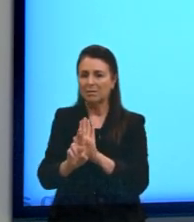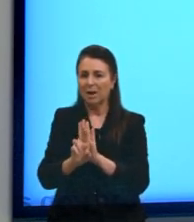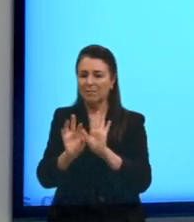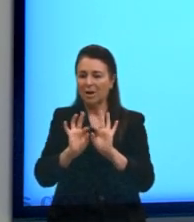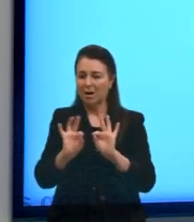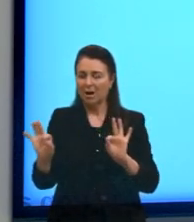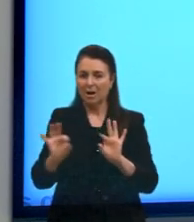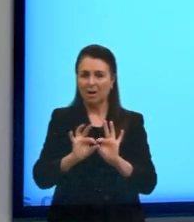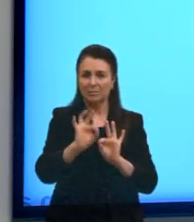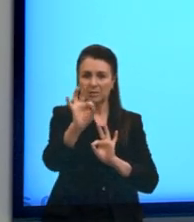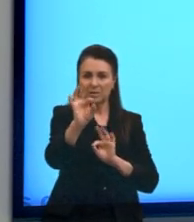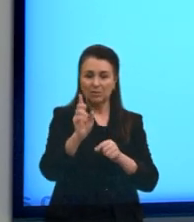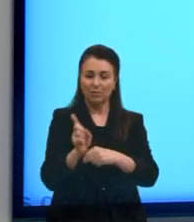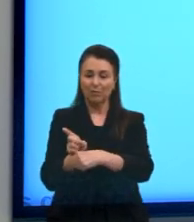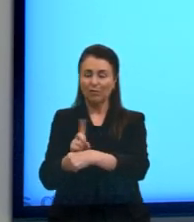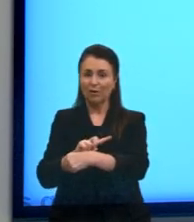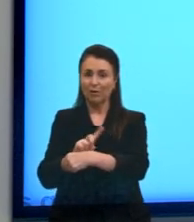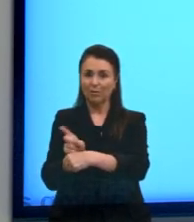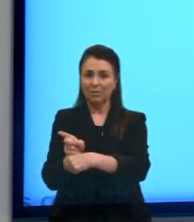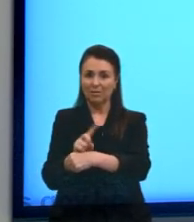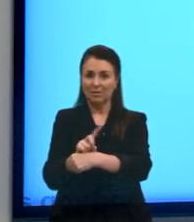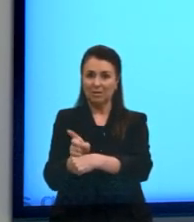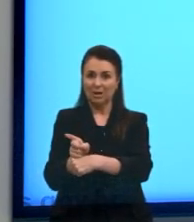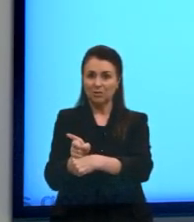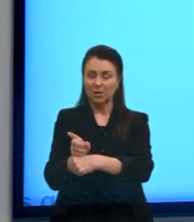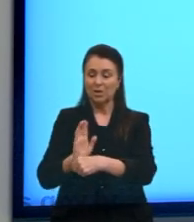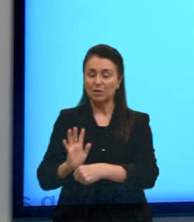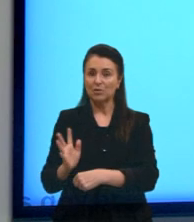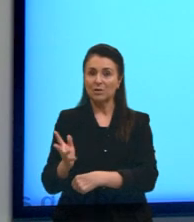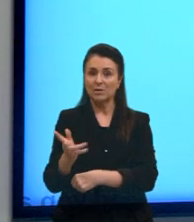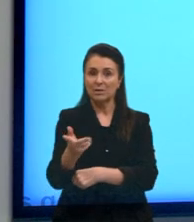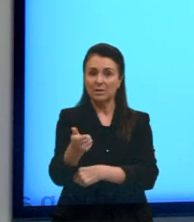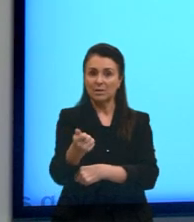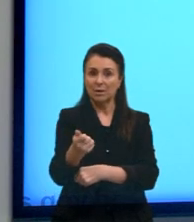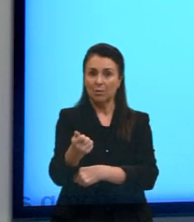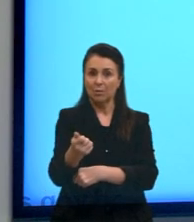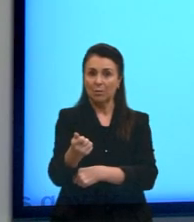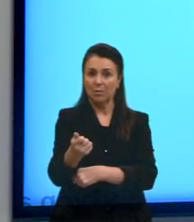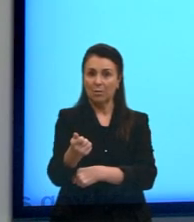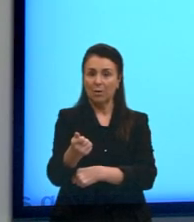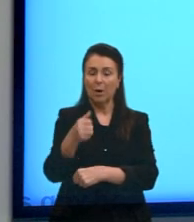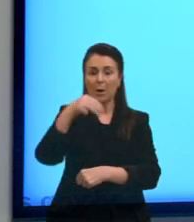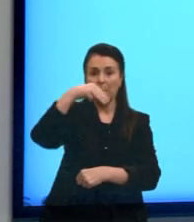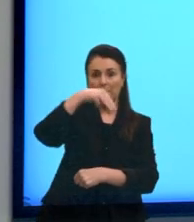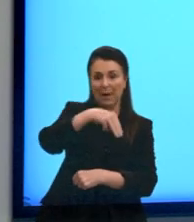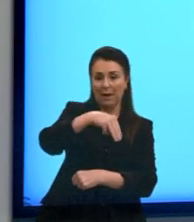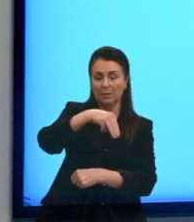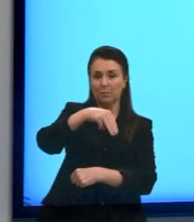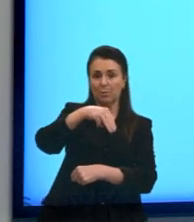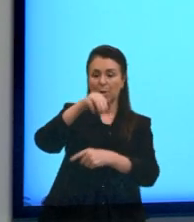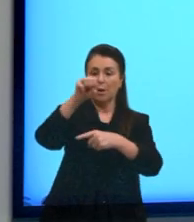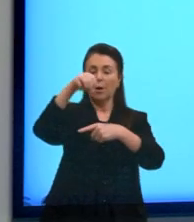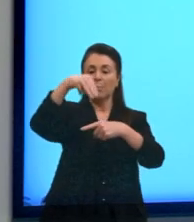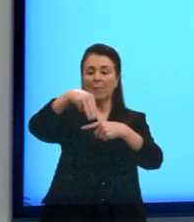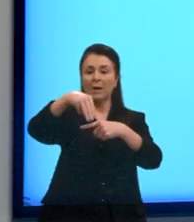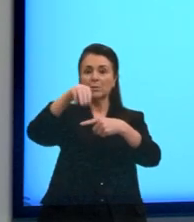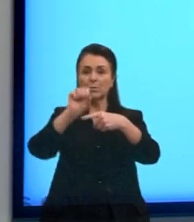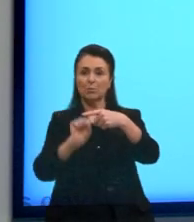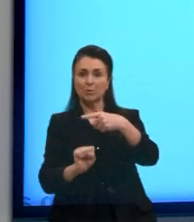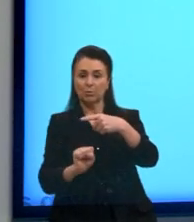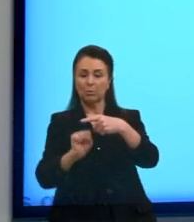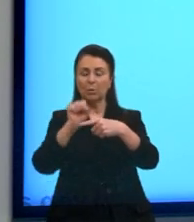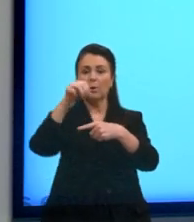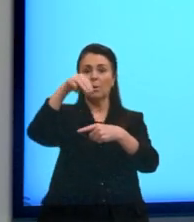de medida de velocidade e de aceleração desta maneira aqui metros por segundo e